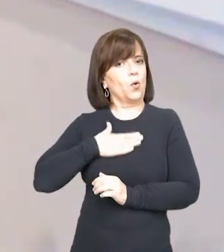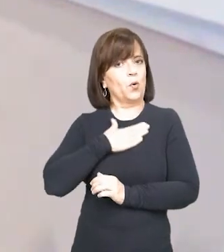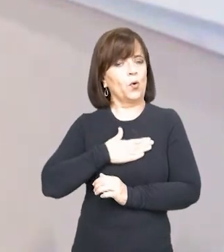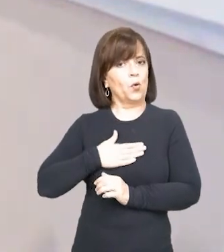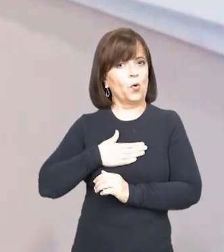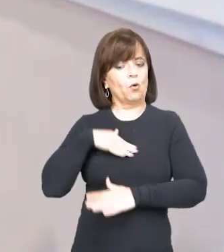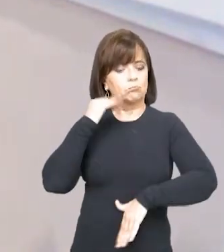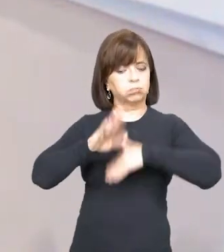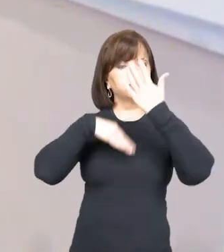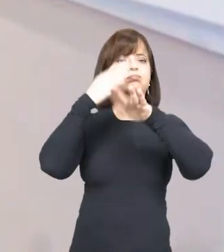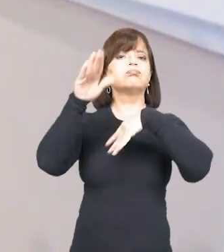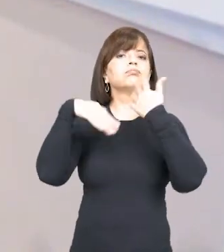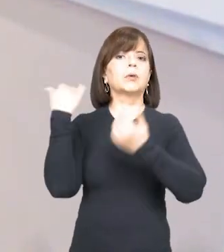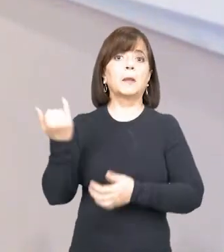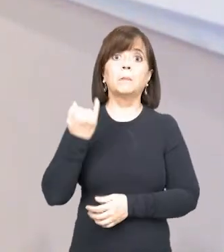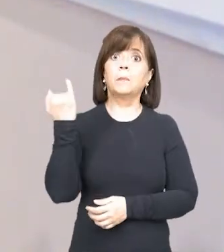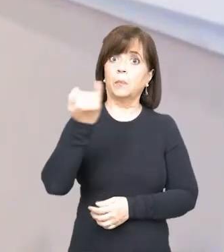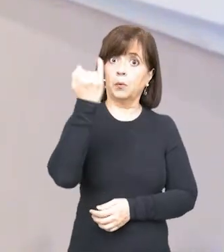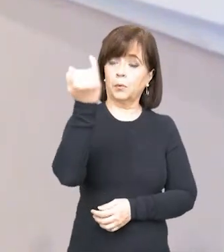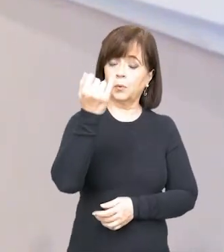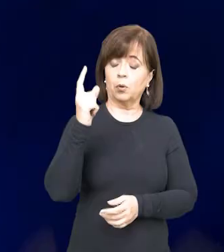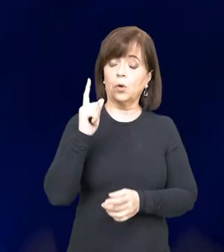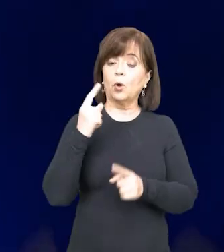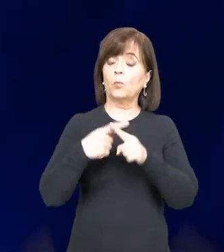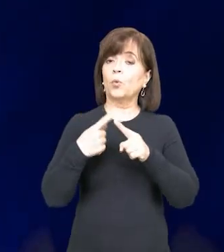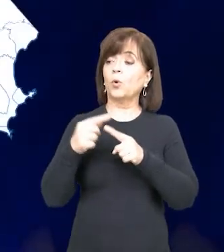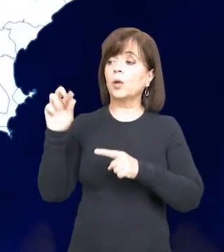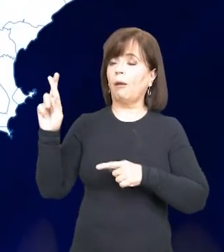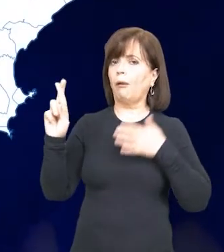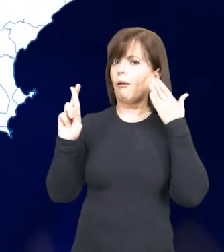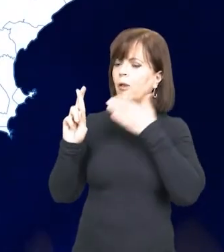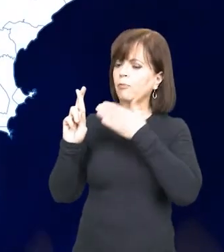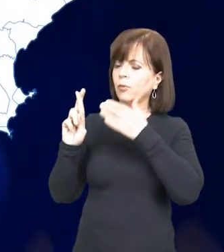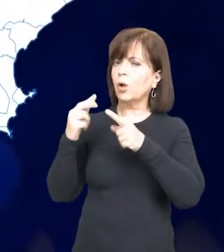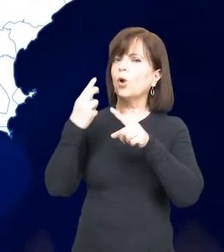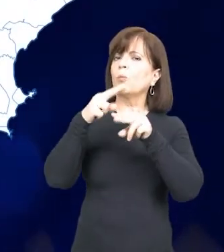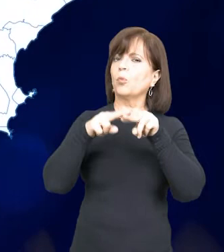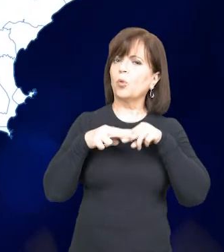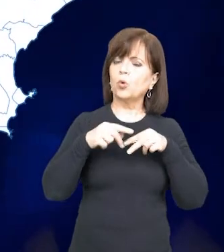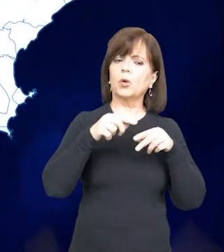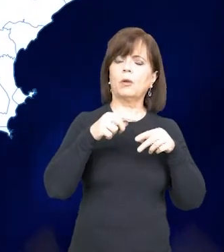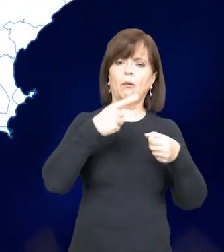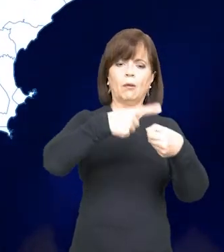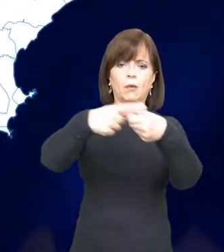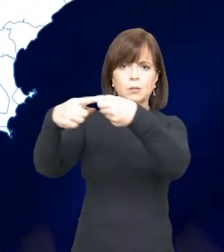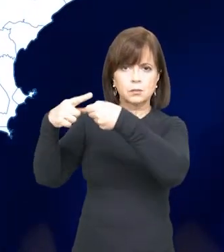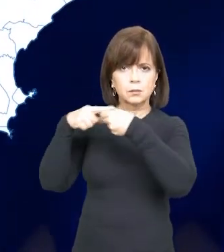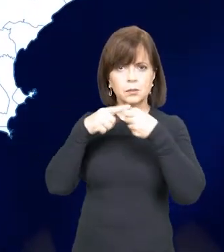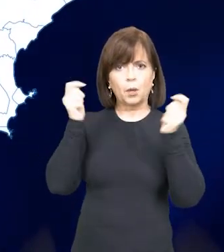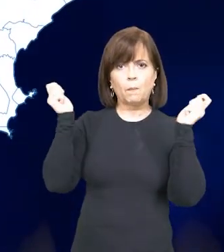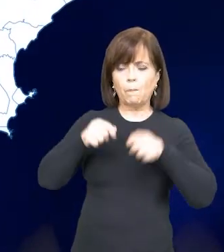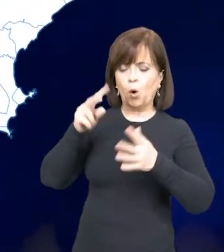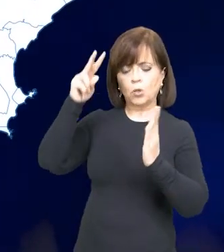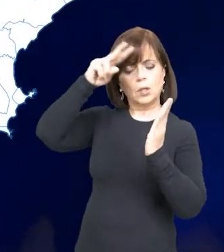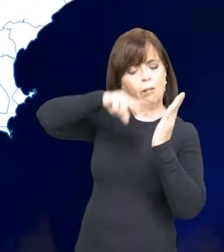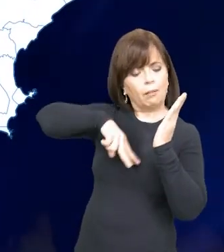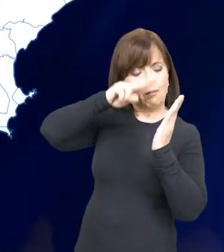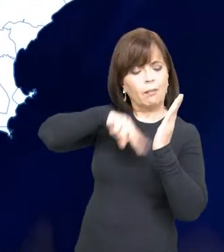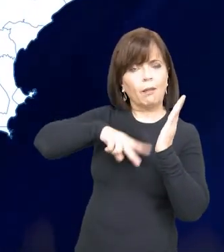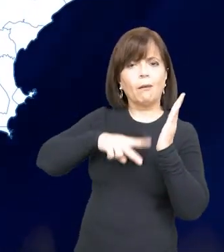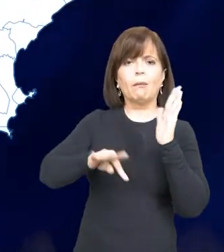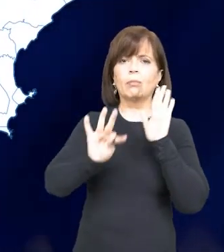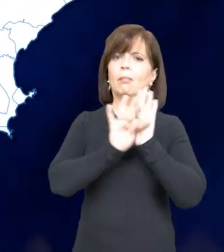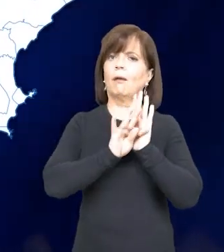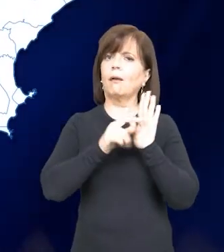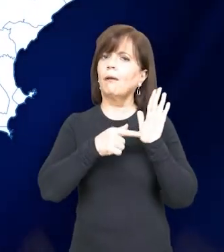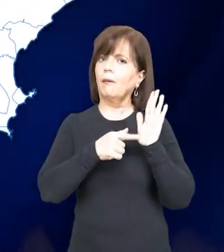uma referência para que todos os municípios, inclusive, possam se basear nessa nota técnica